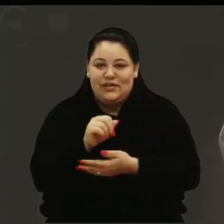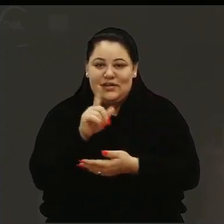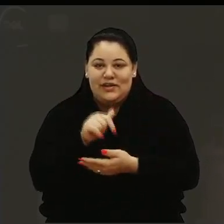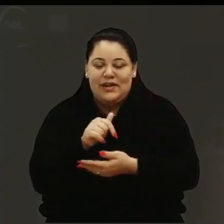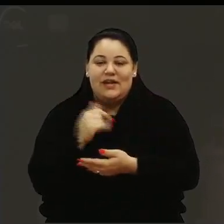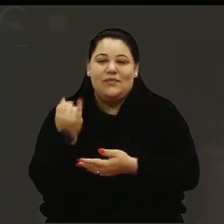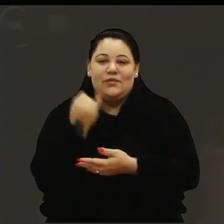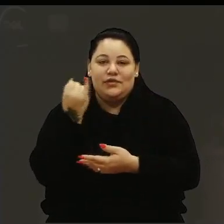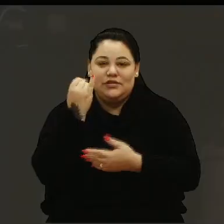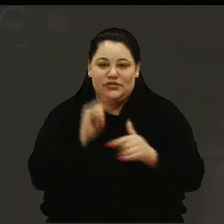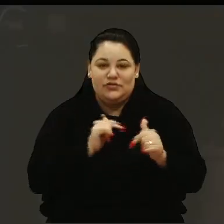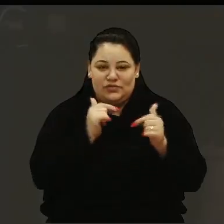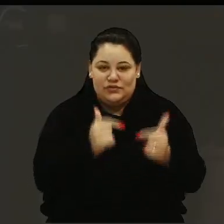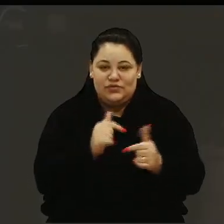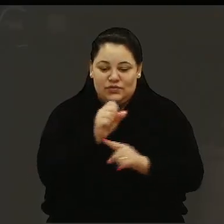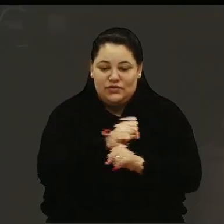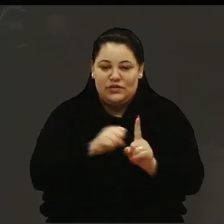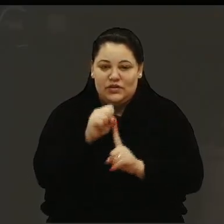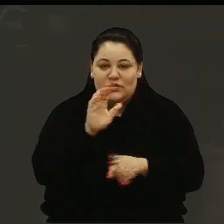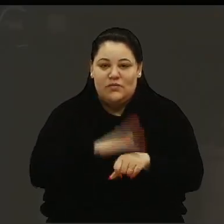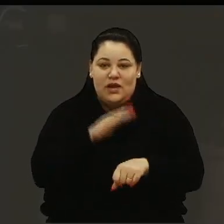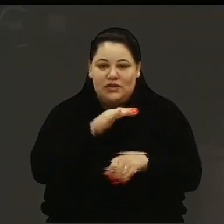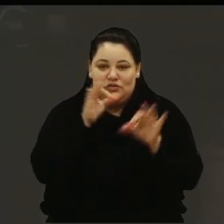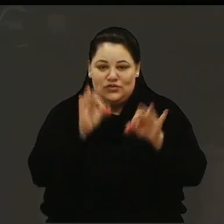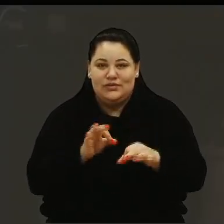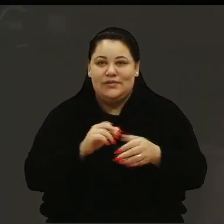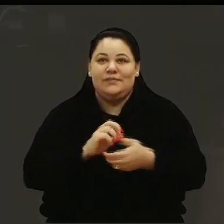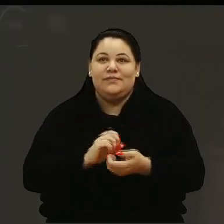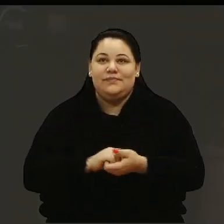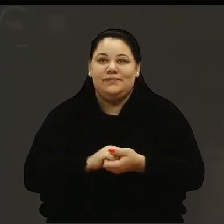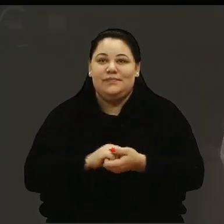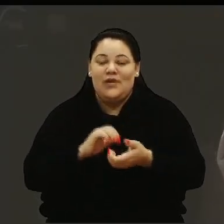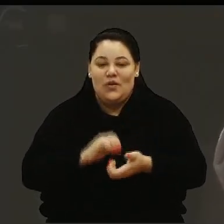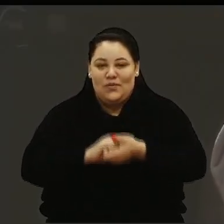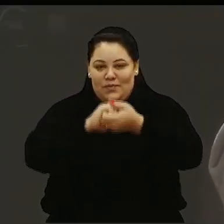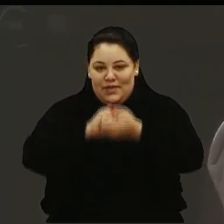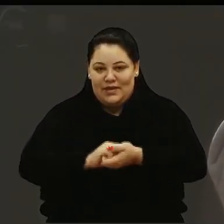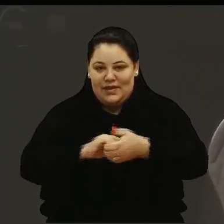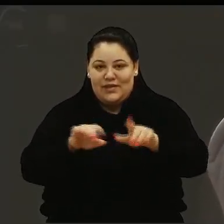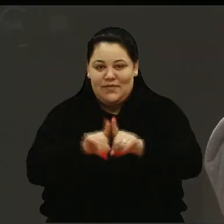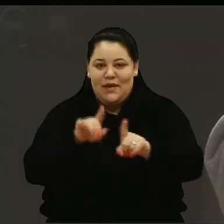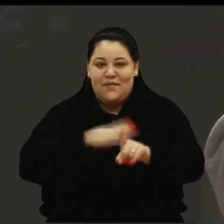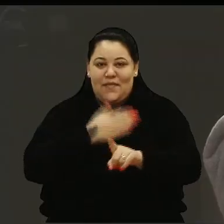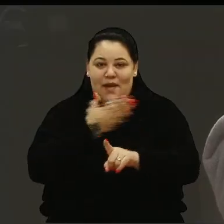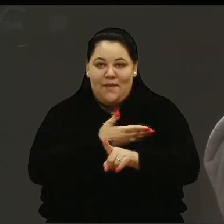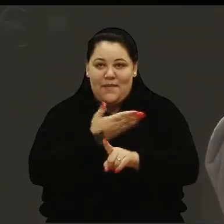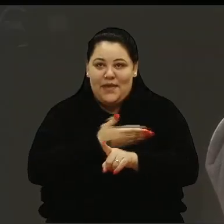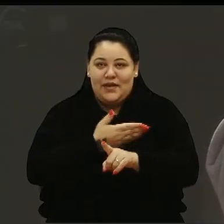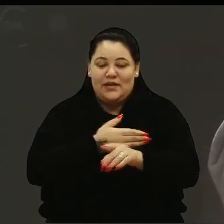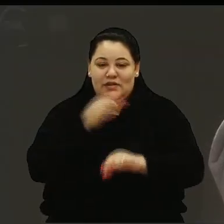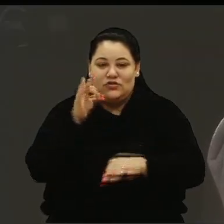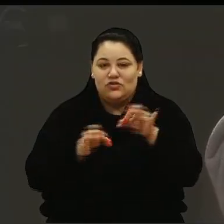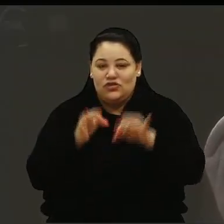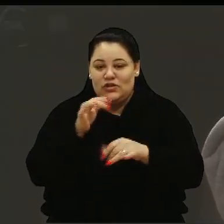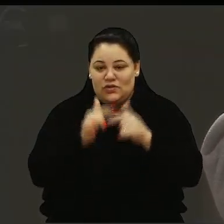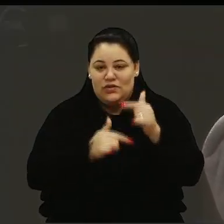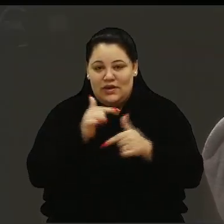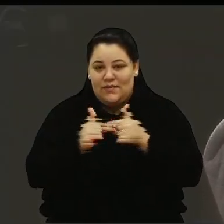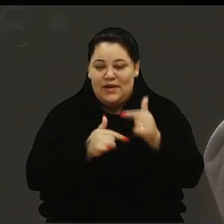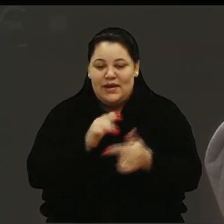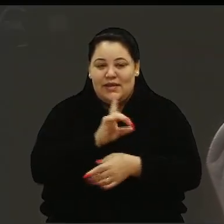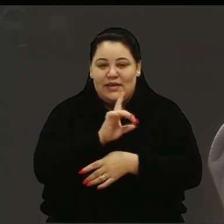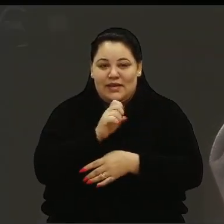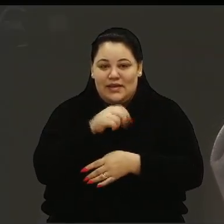ativista de uma sociedade mais justa. Por fim, cumprimentar a minha amiga, servidora da Justiça do Trabalho, Denise Bampi,